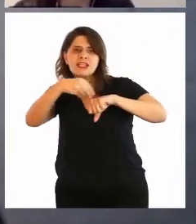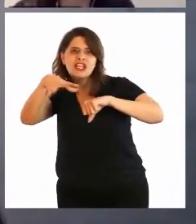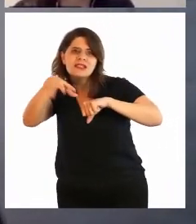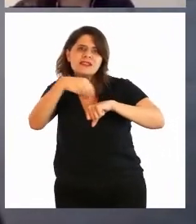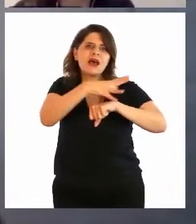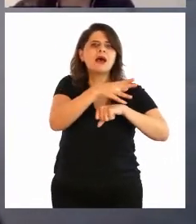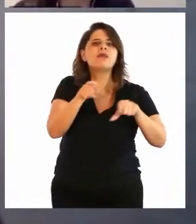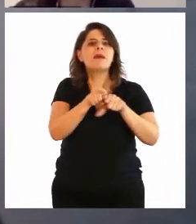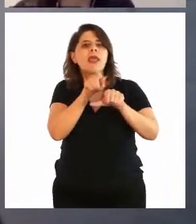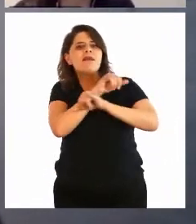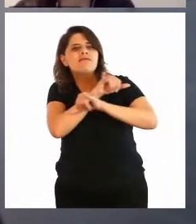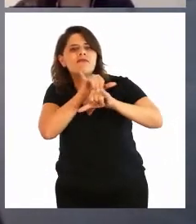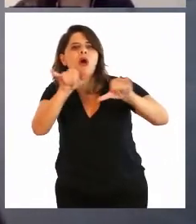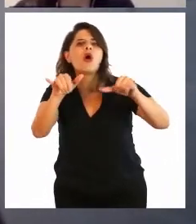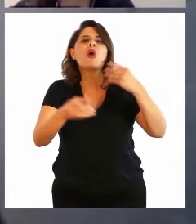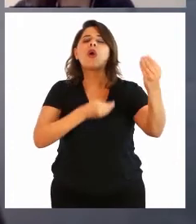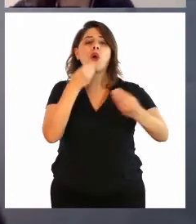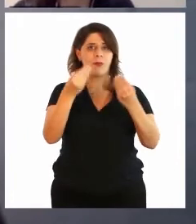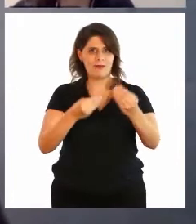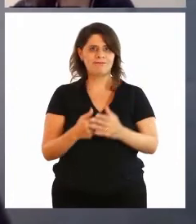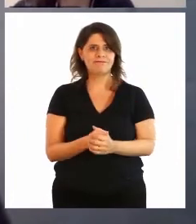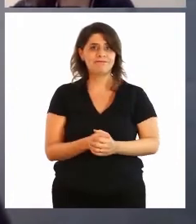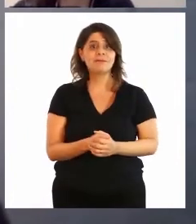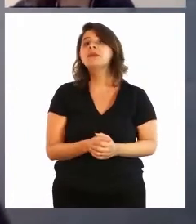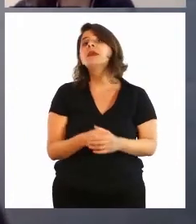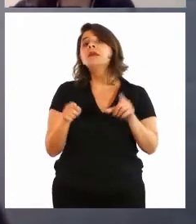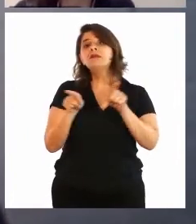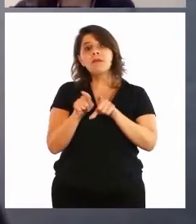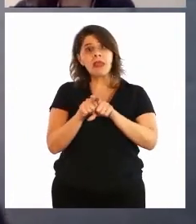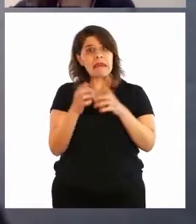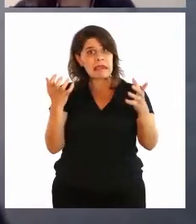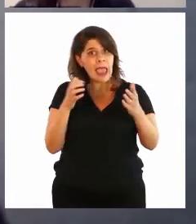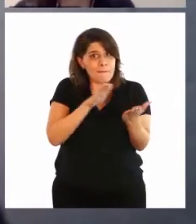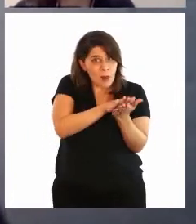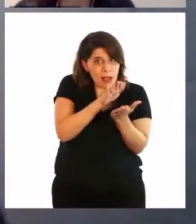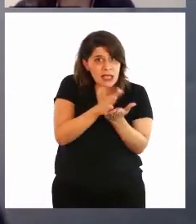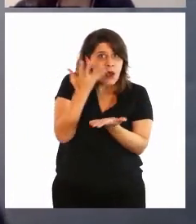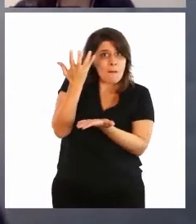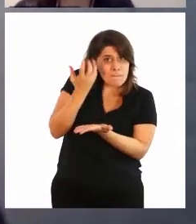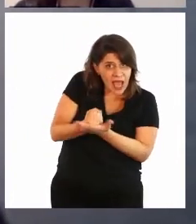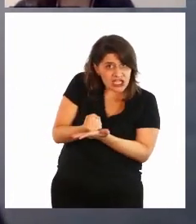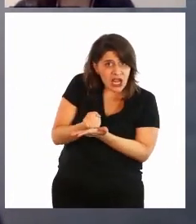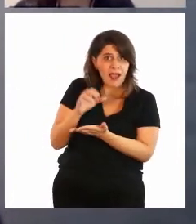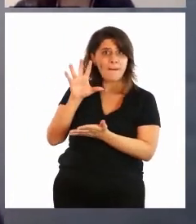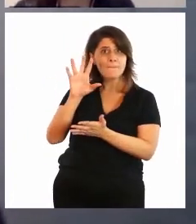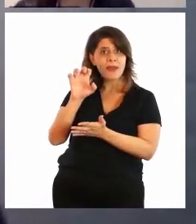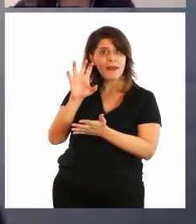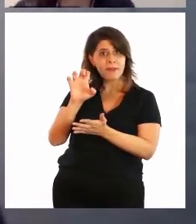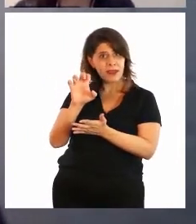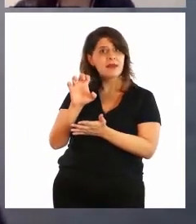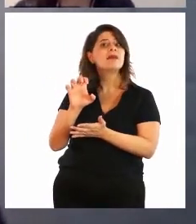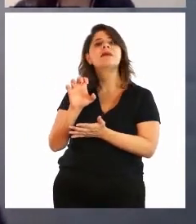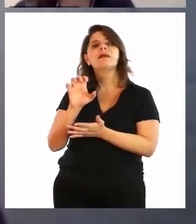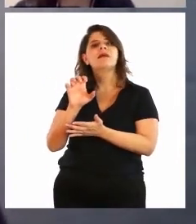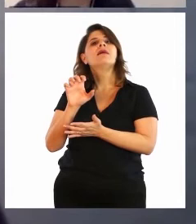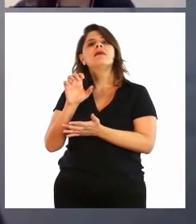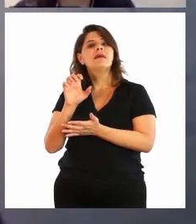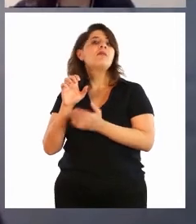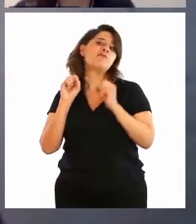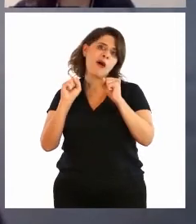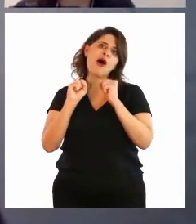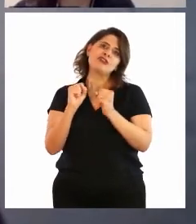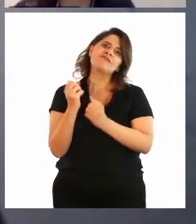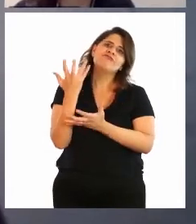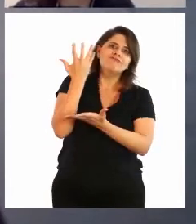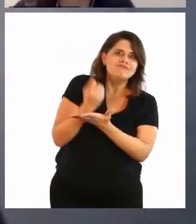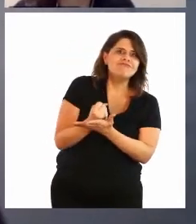também vocês podem fazer ali, quem ainda não fez, o download da publicação educativa. E também explorar ali